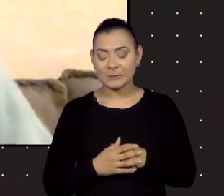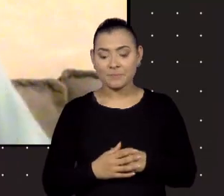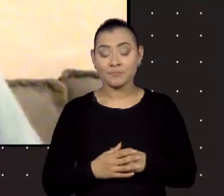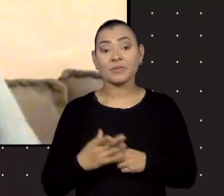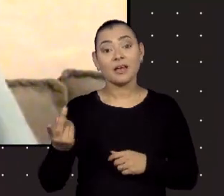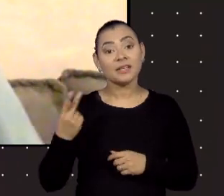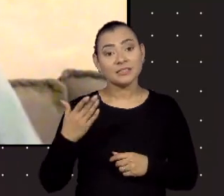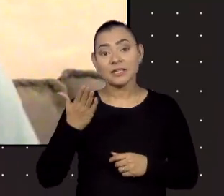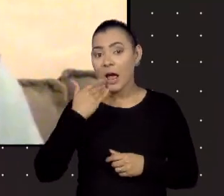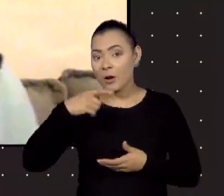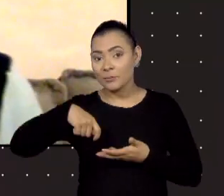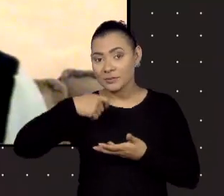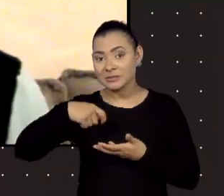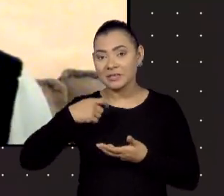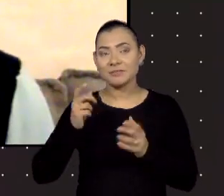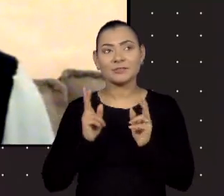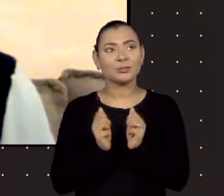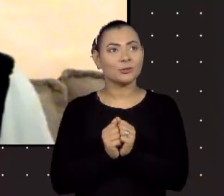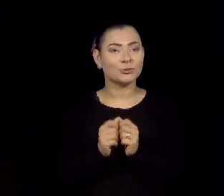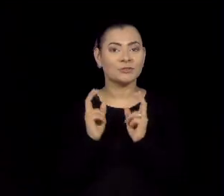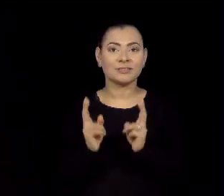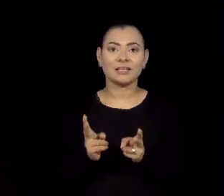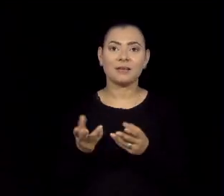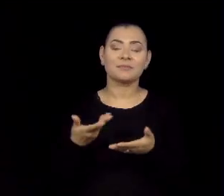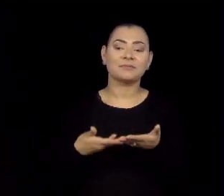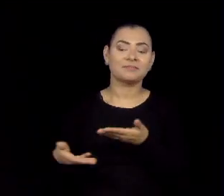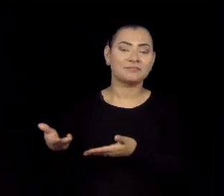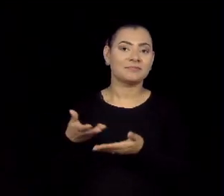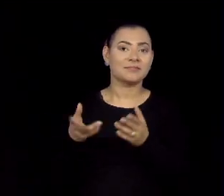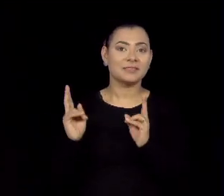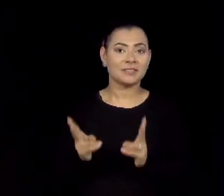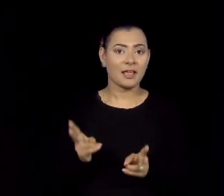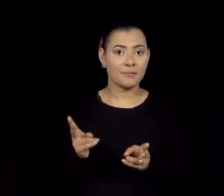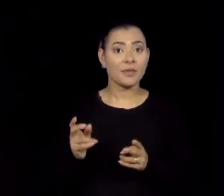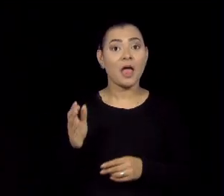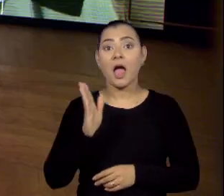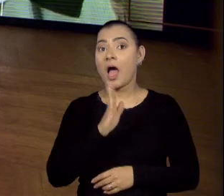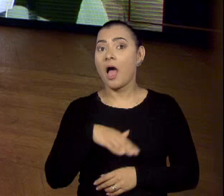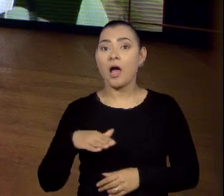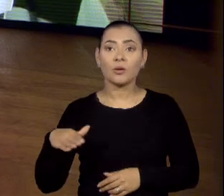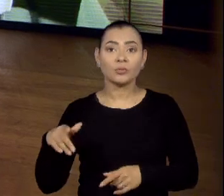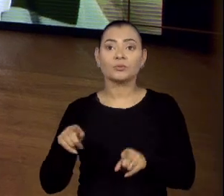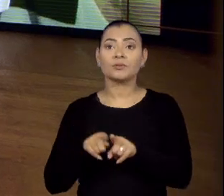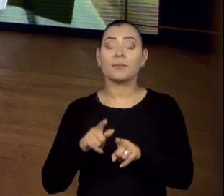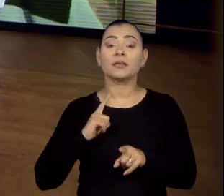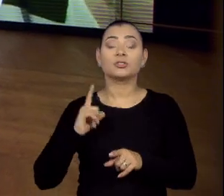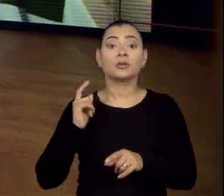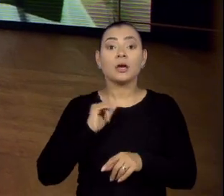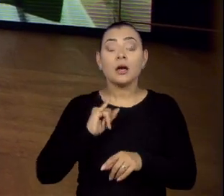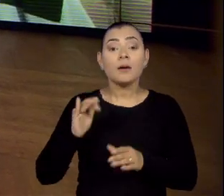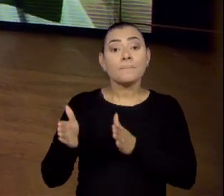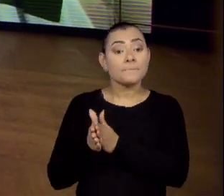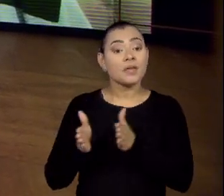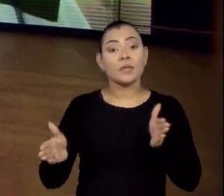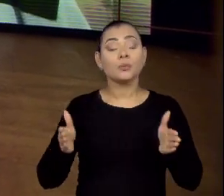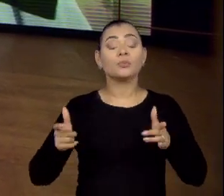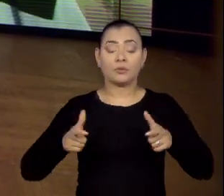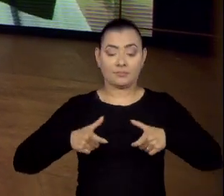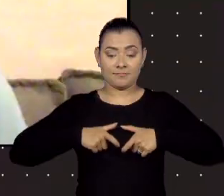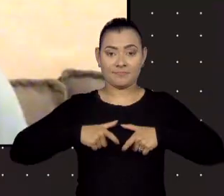sábados eram dadas aos alunos mais bem-vindos uma medalha que vinha numa fitinha